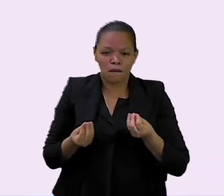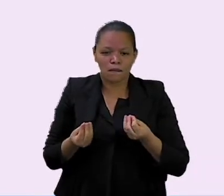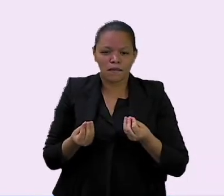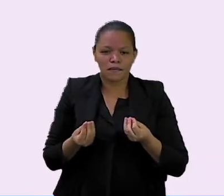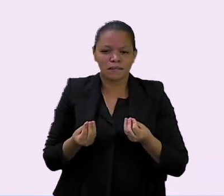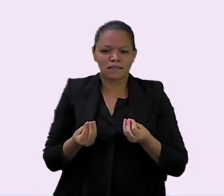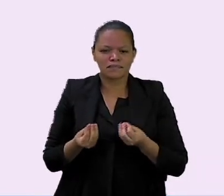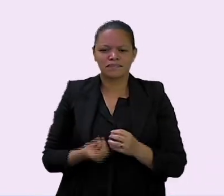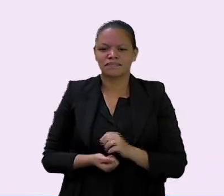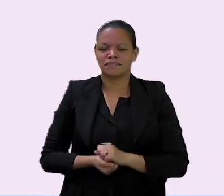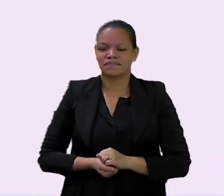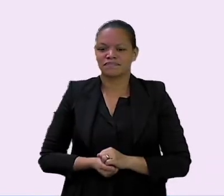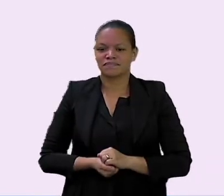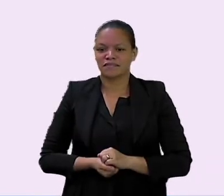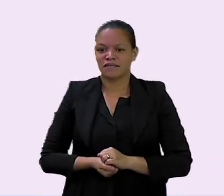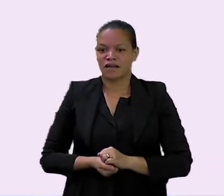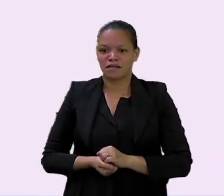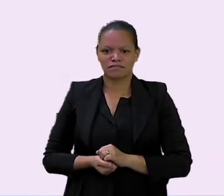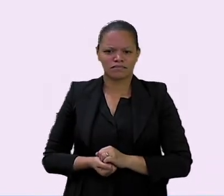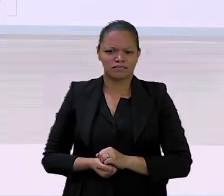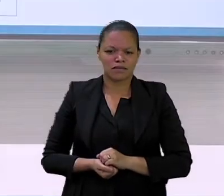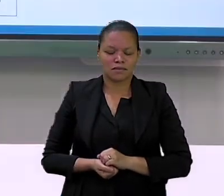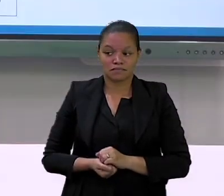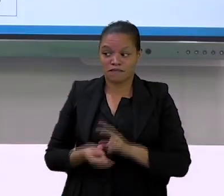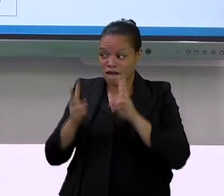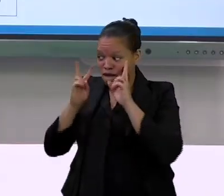nossa maçã. Vamos lá.